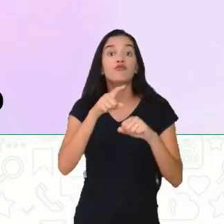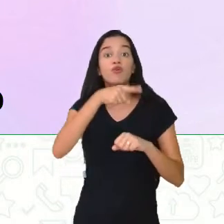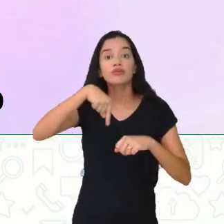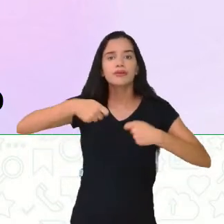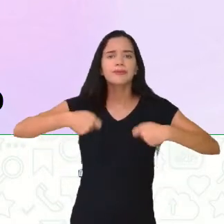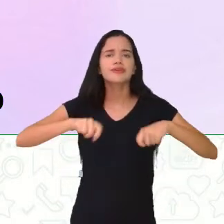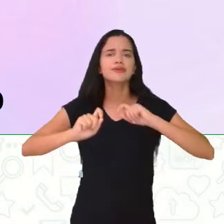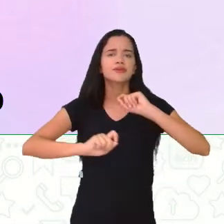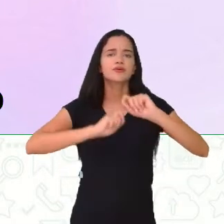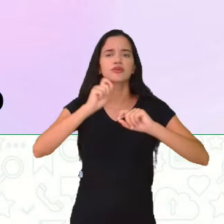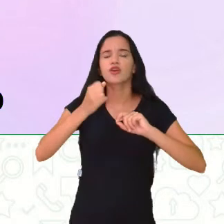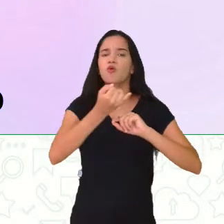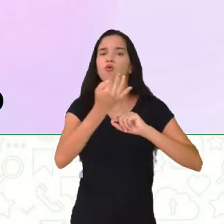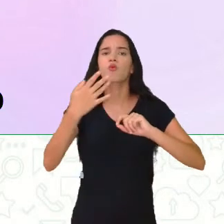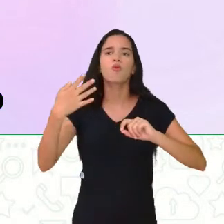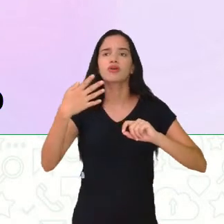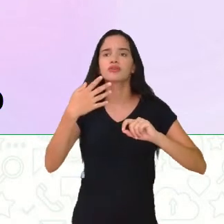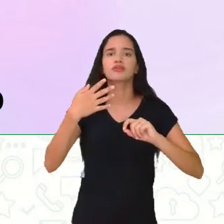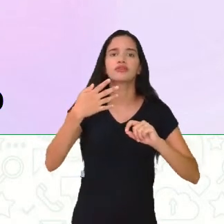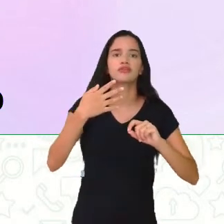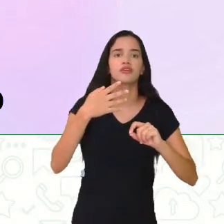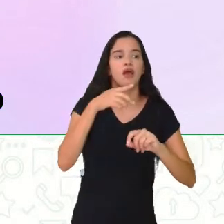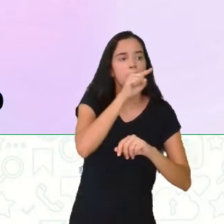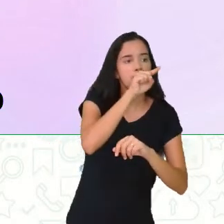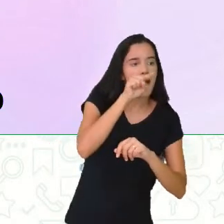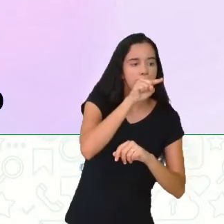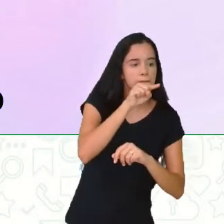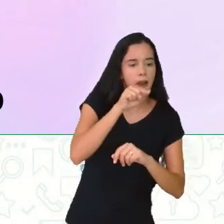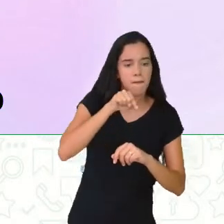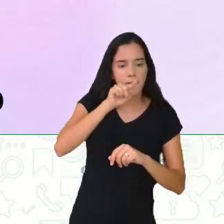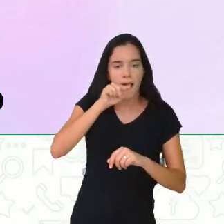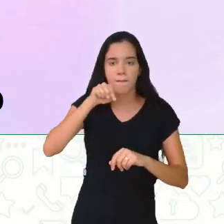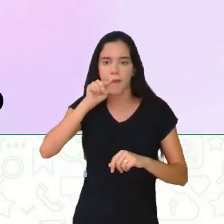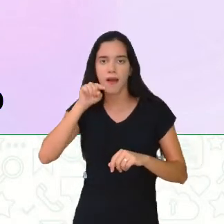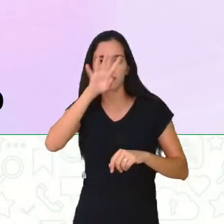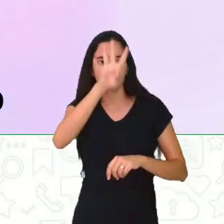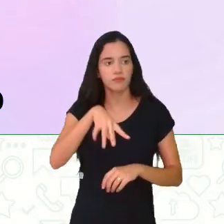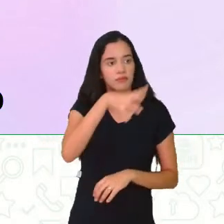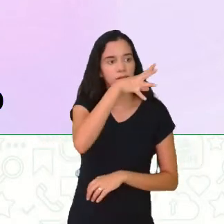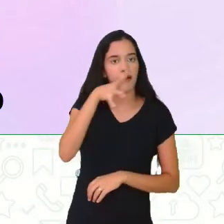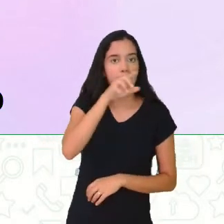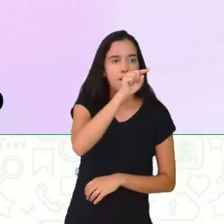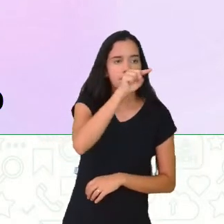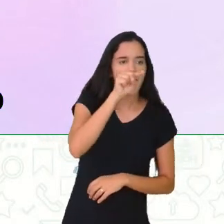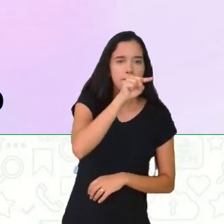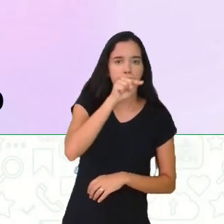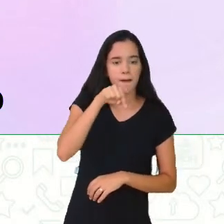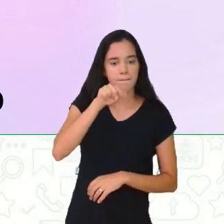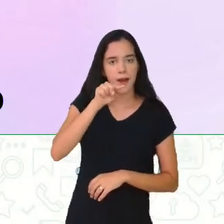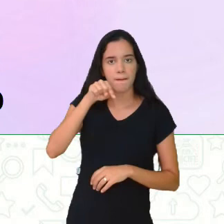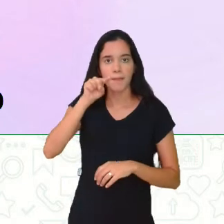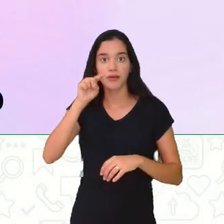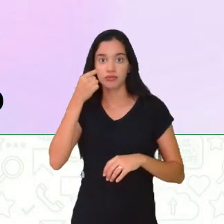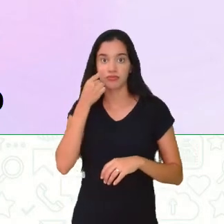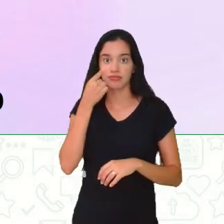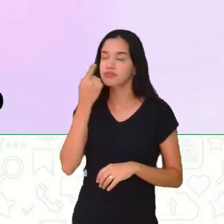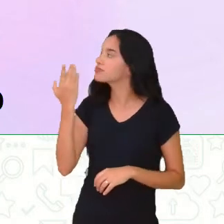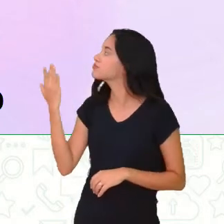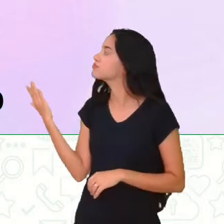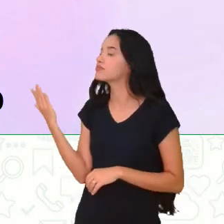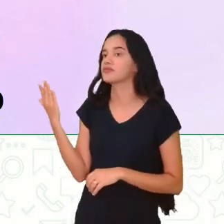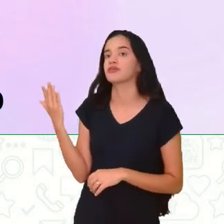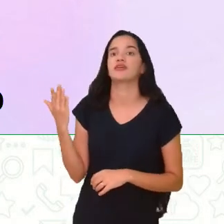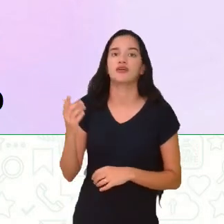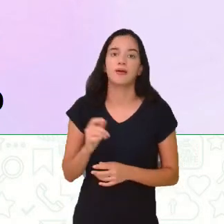precisa contar quantas setinhas eu tenho ali. Então, se eu tenho 10 setinhas, né,